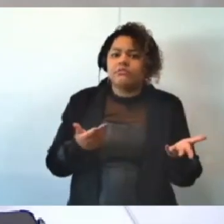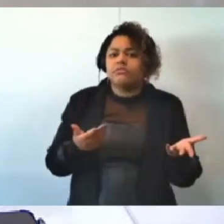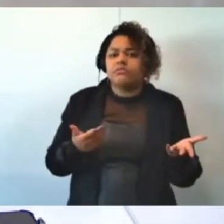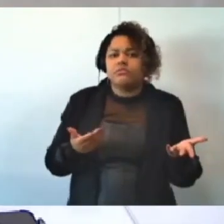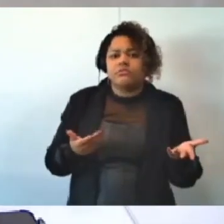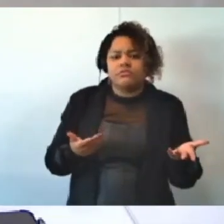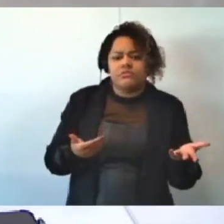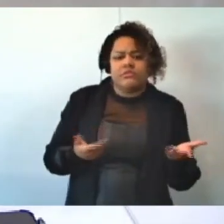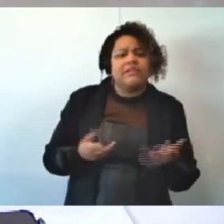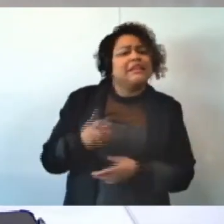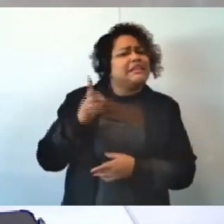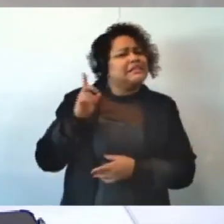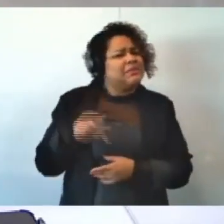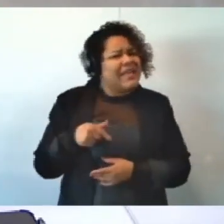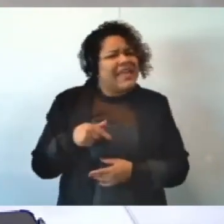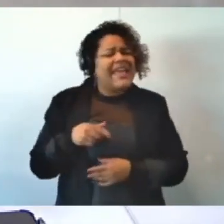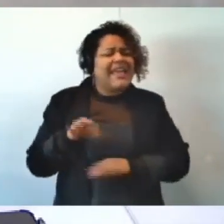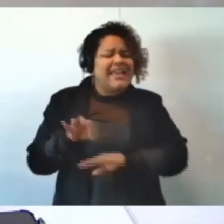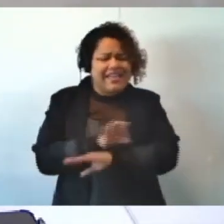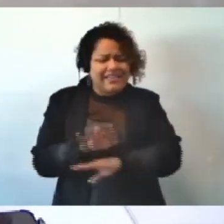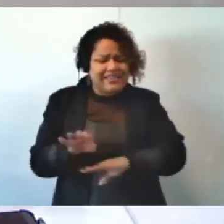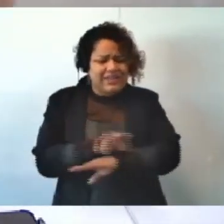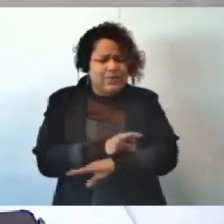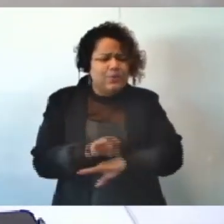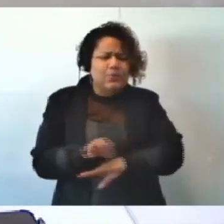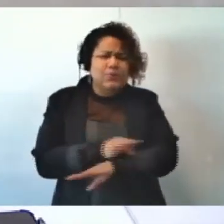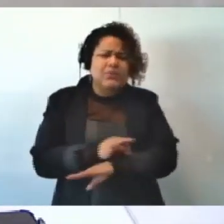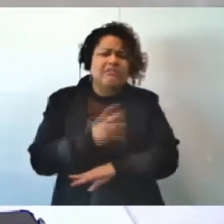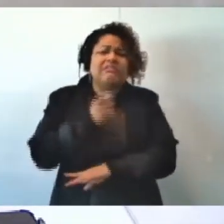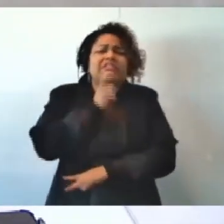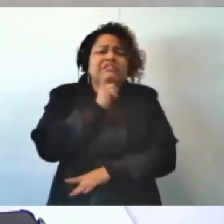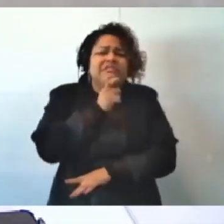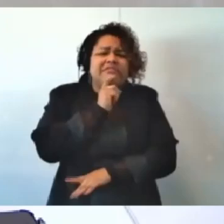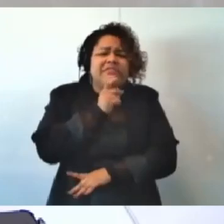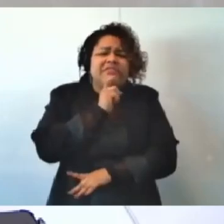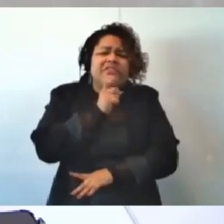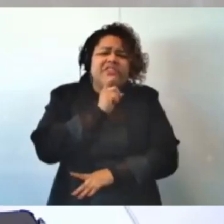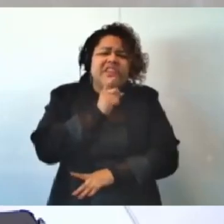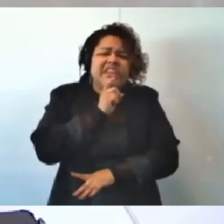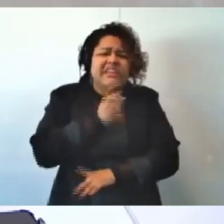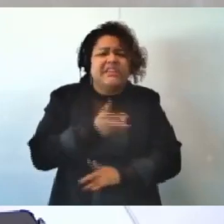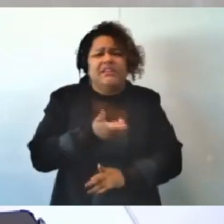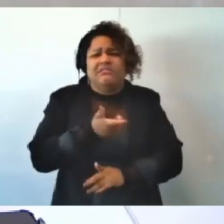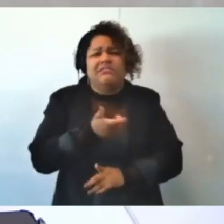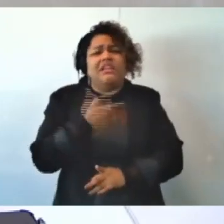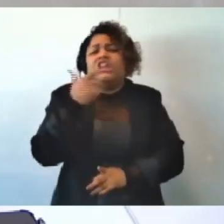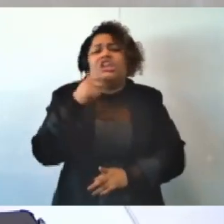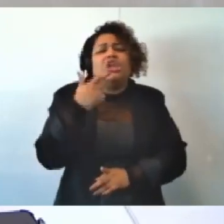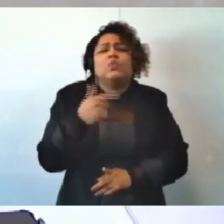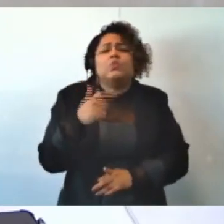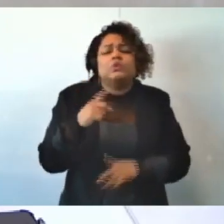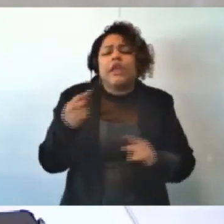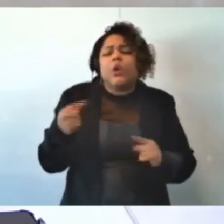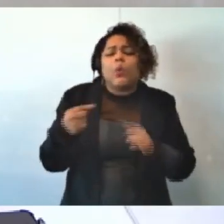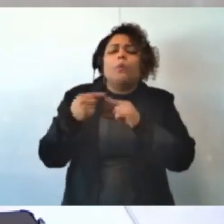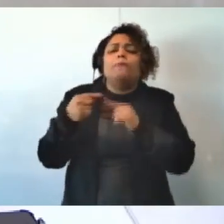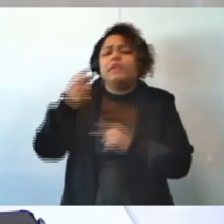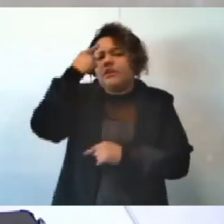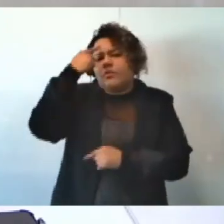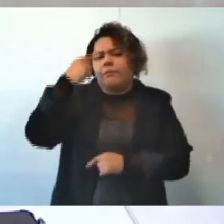é uma arquitetura fria, que não conversa, que não remete à história do